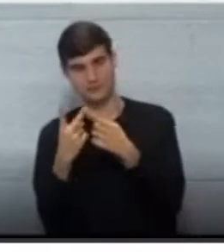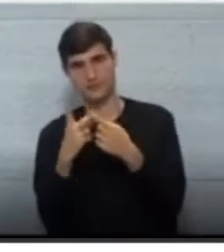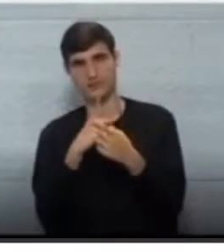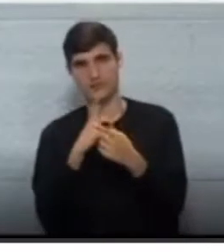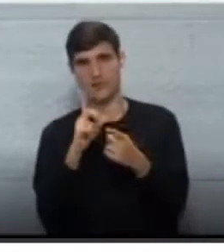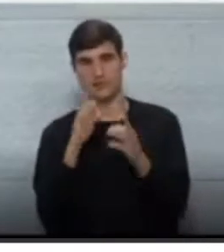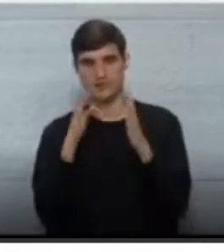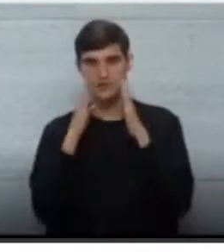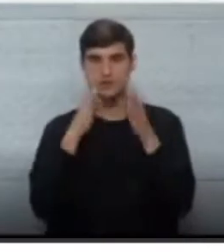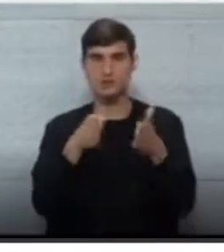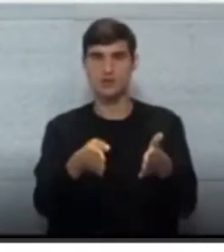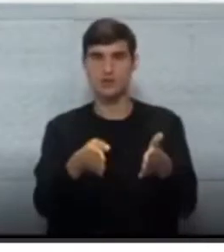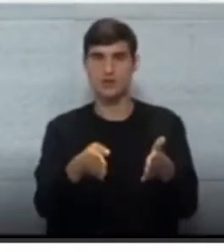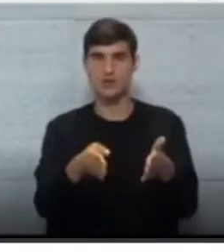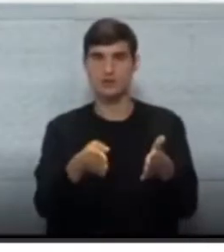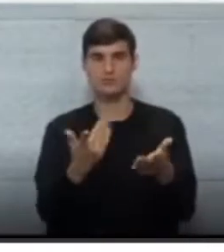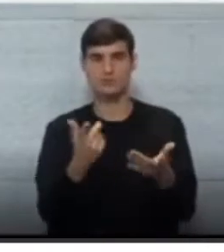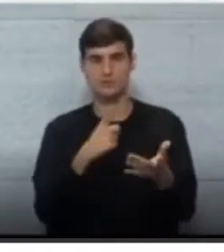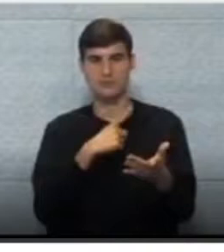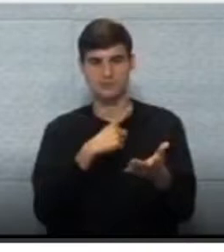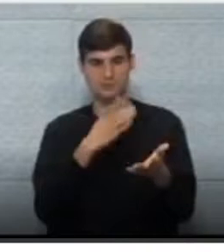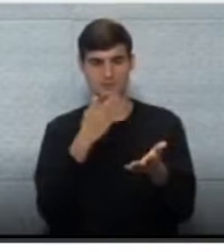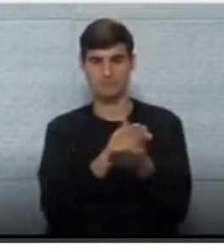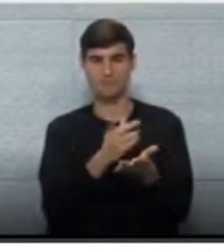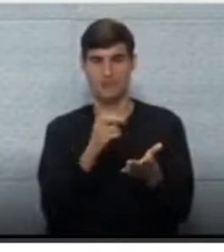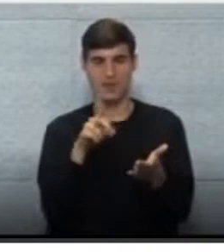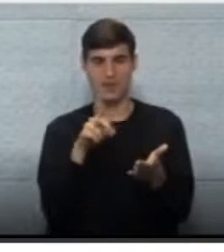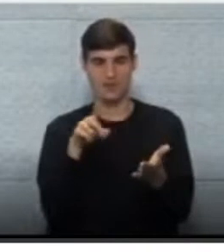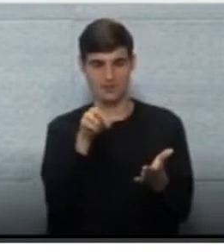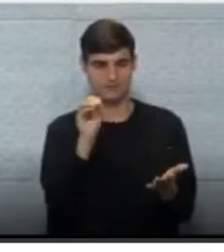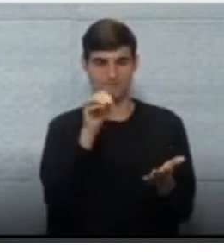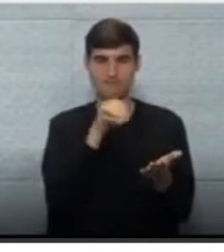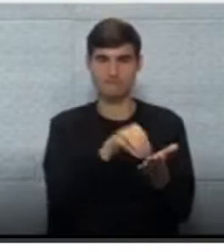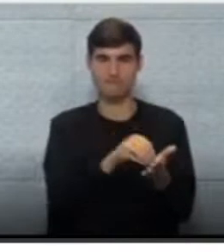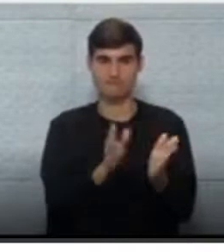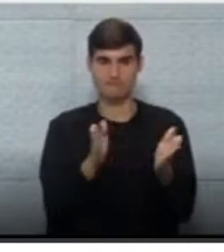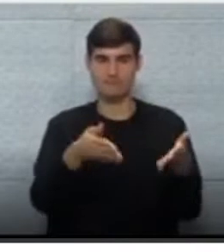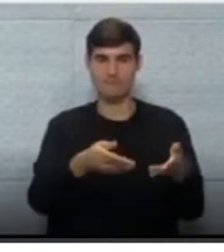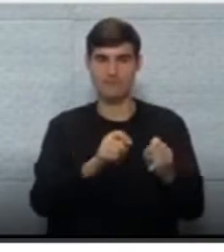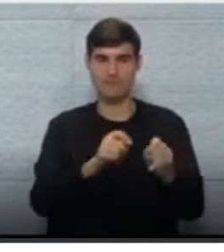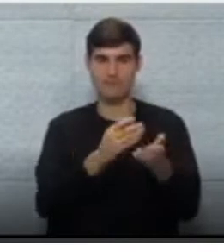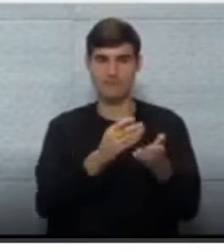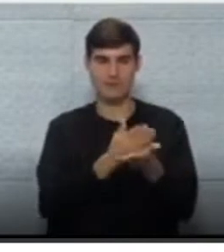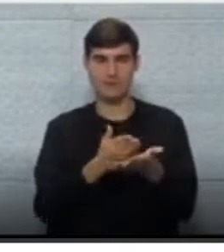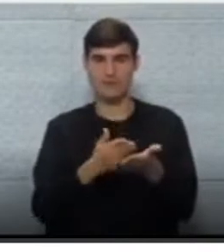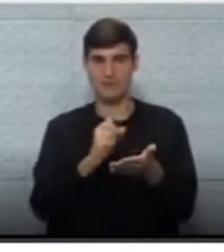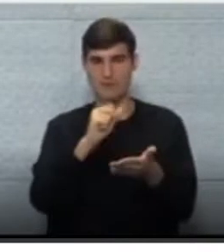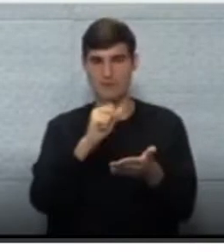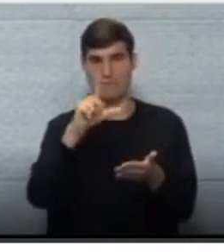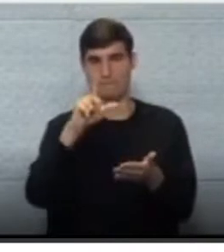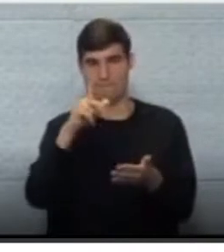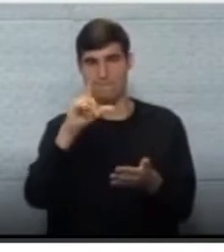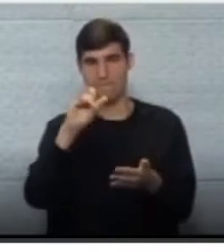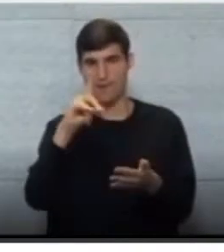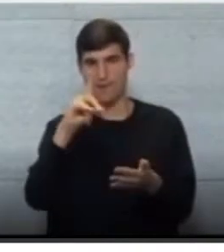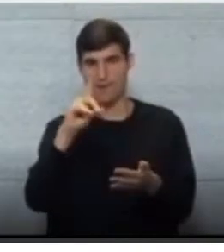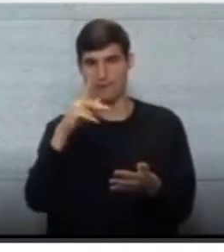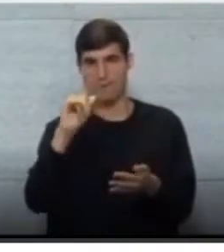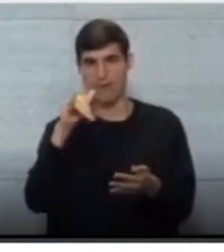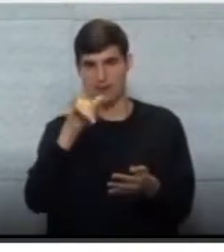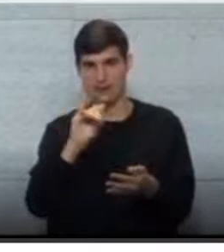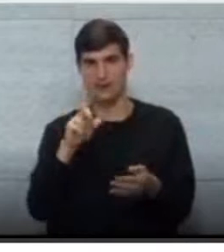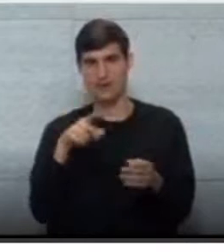contagem direta em placa. Então, nós vamos aplicar as diluições pelo método do spread plate, que nós já vimos